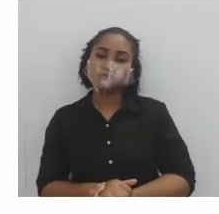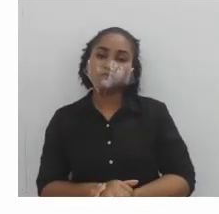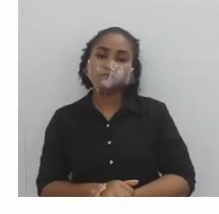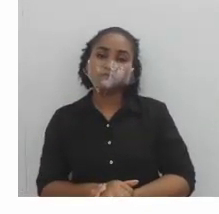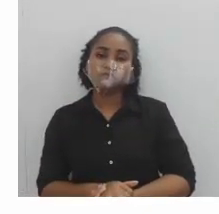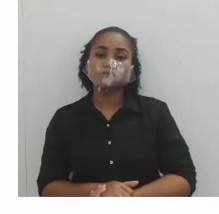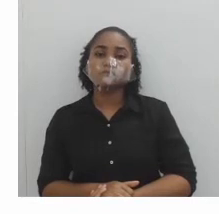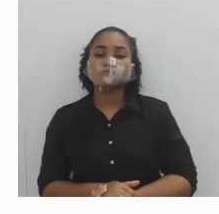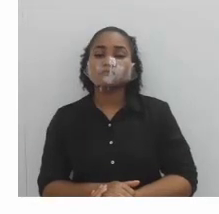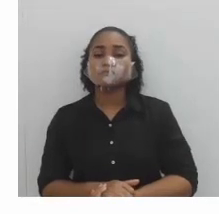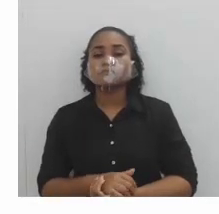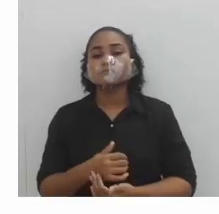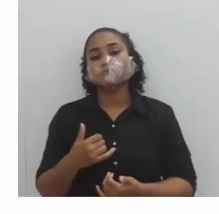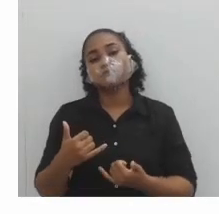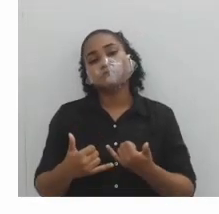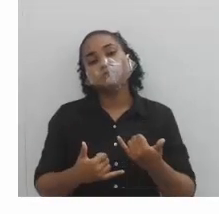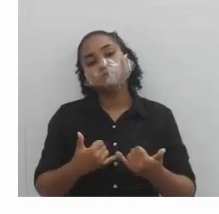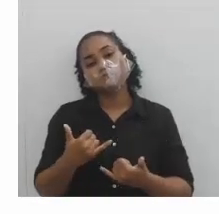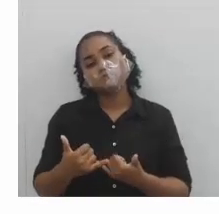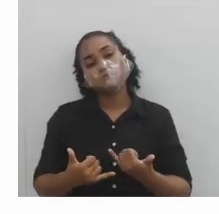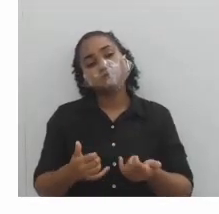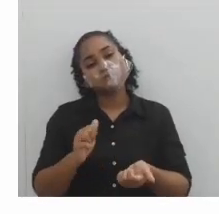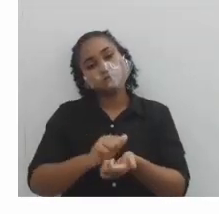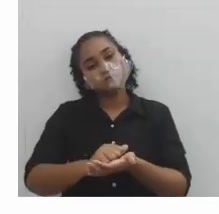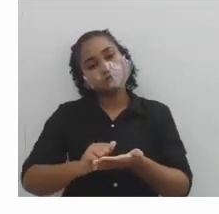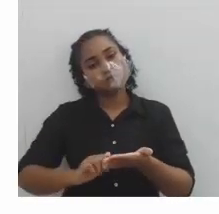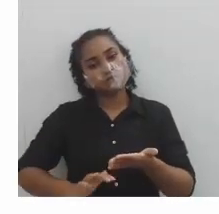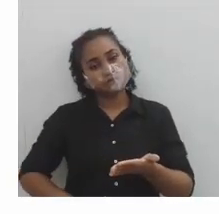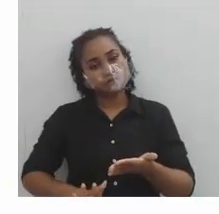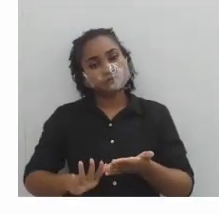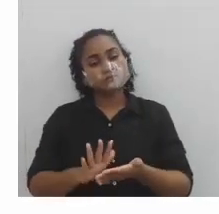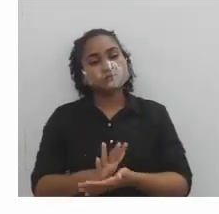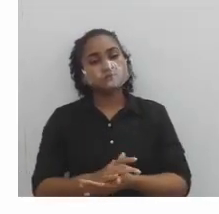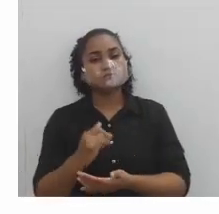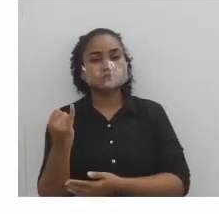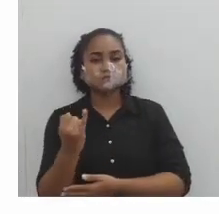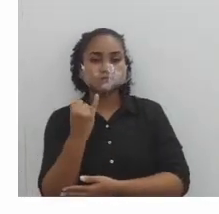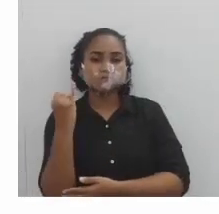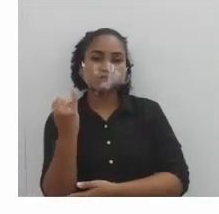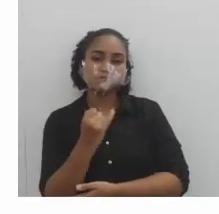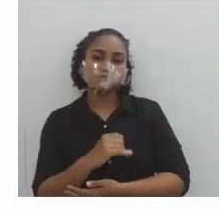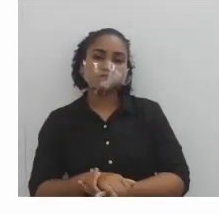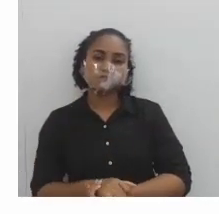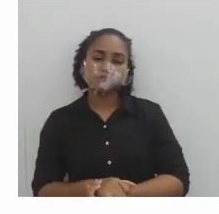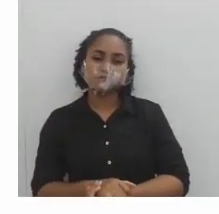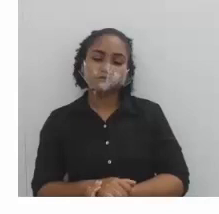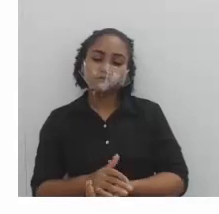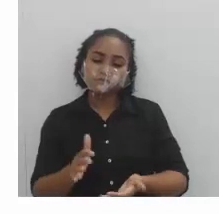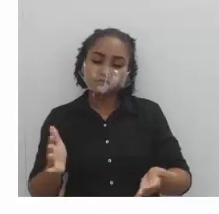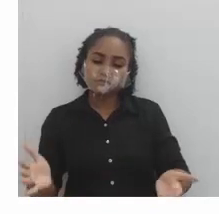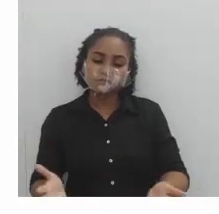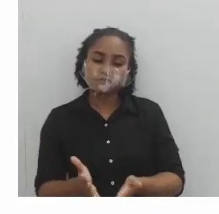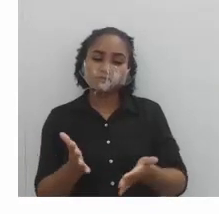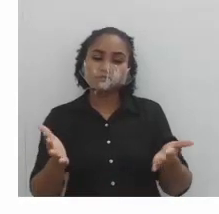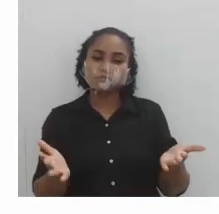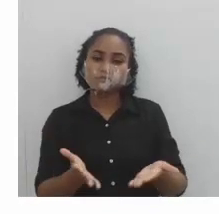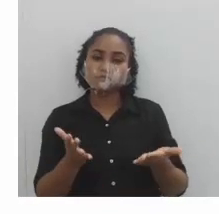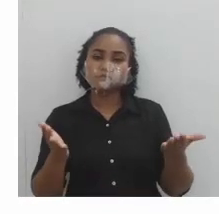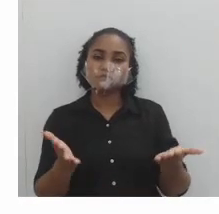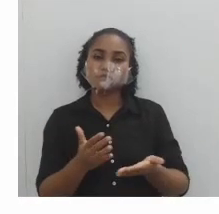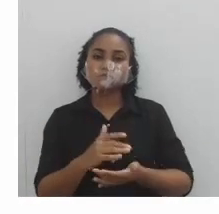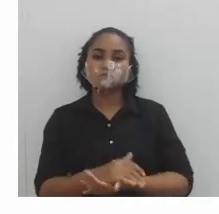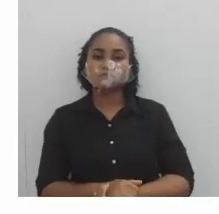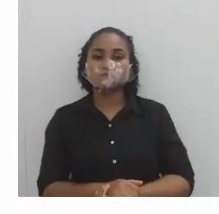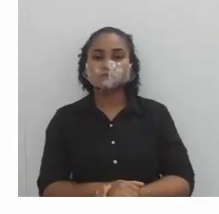os jogos como atividade importante e para estimular e melhorar